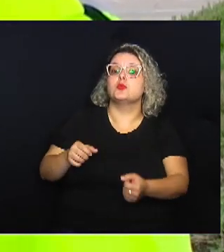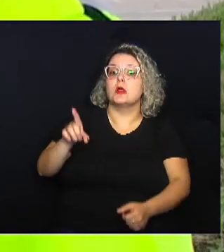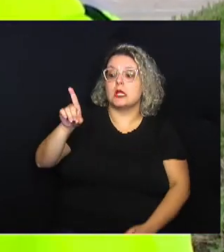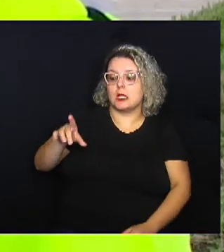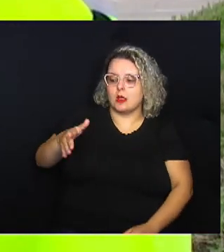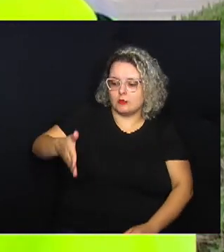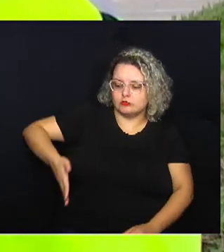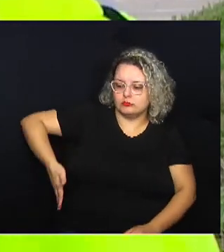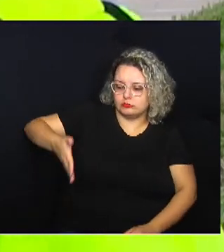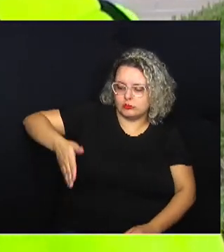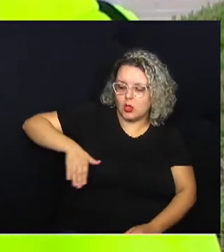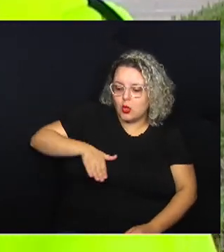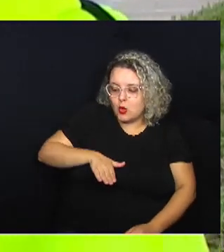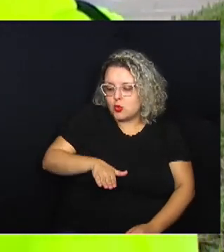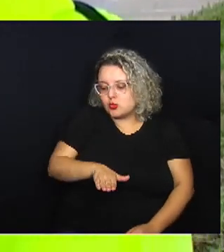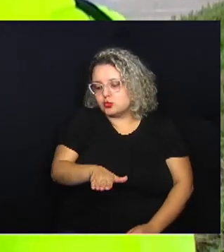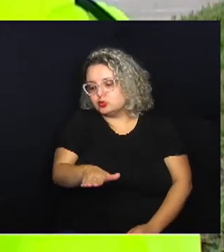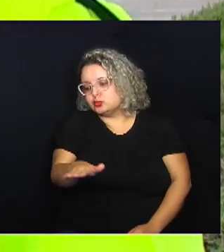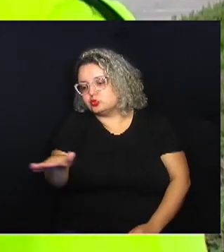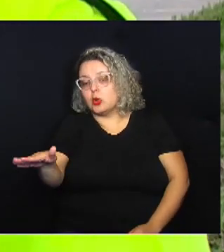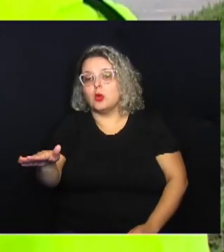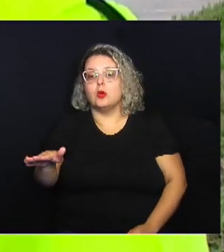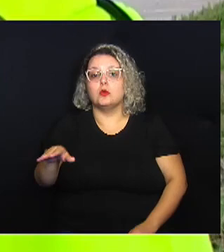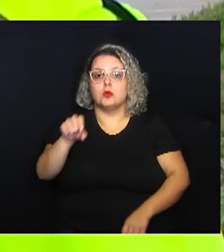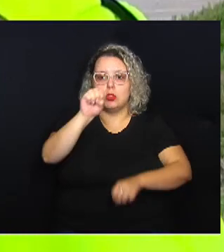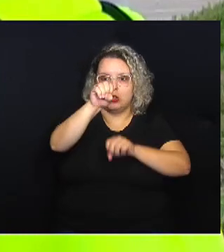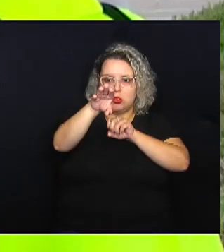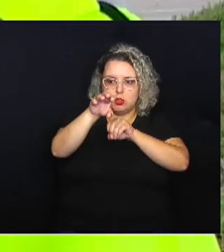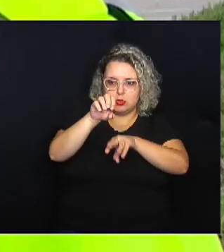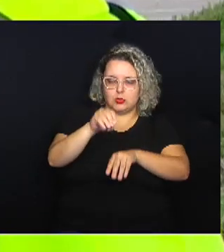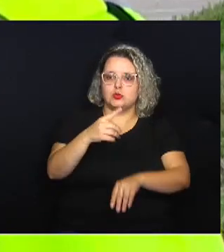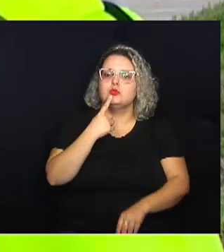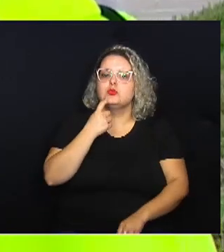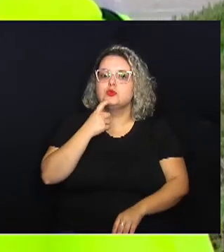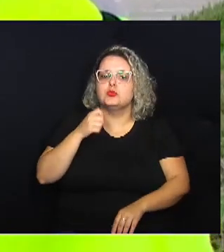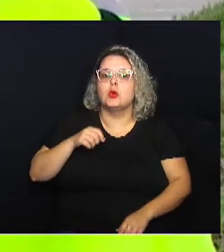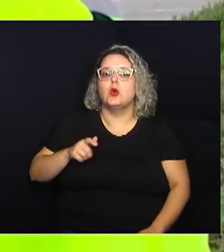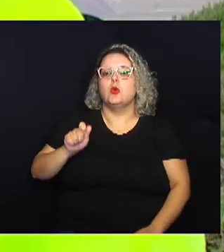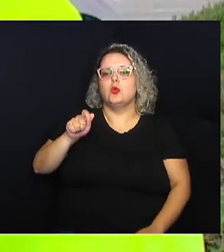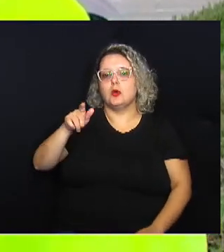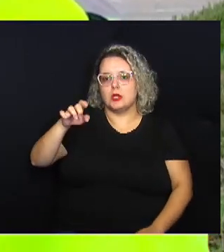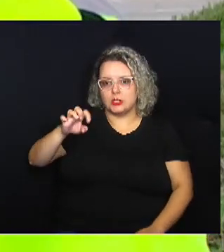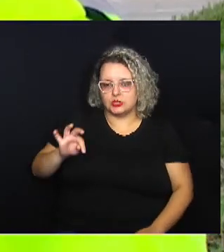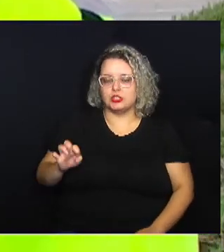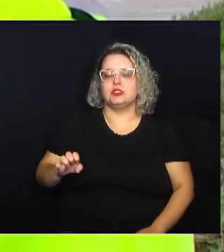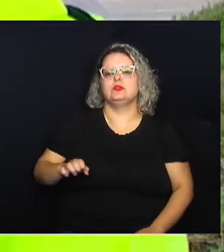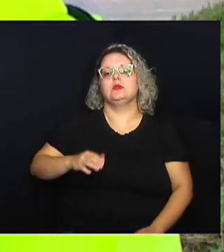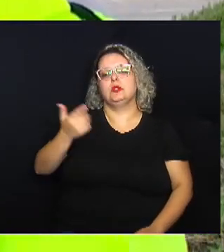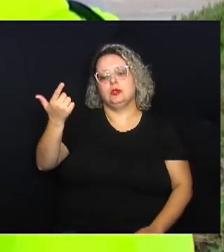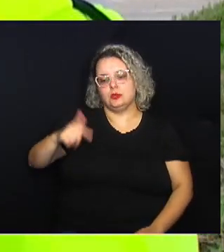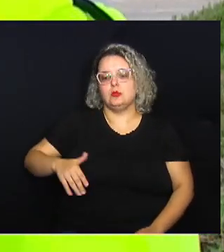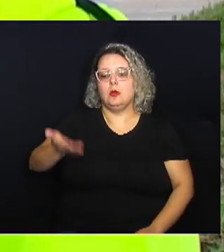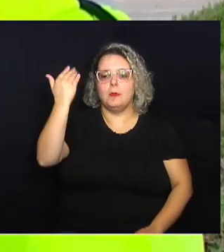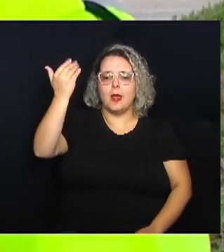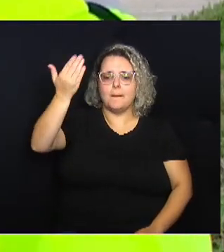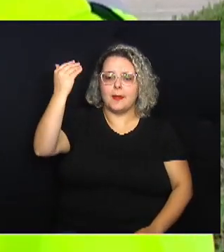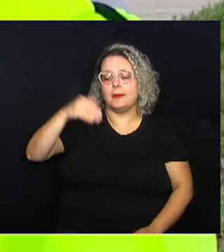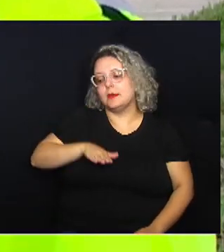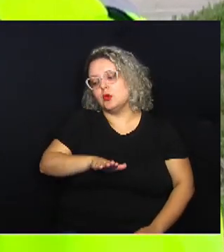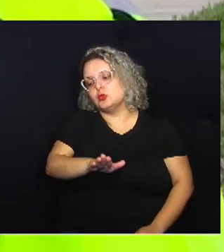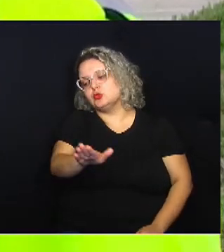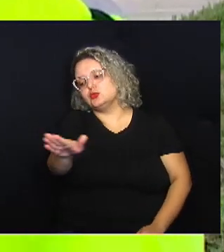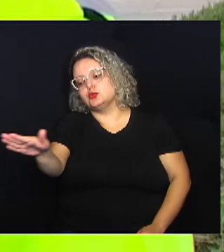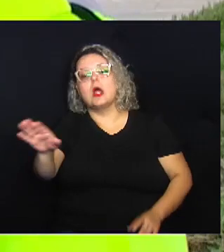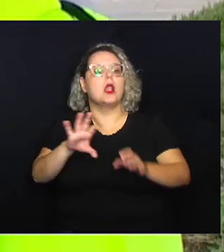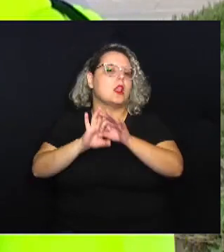da direita da rodovia mesmo no senau vermelho o a gente vai continuar chamando ele para que ele possa fazer a conversão à direita